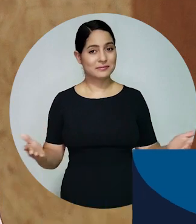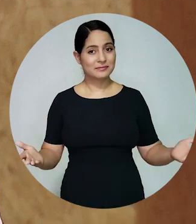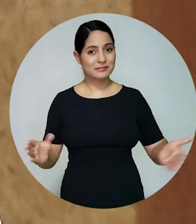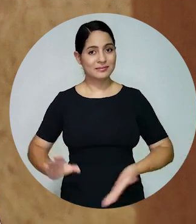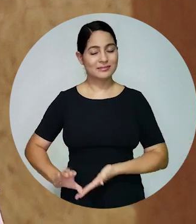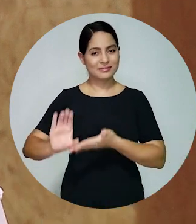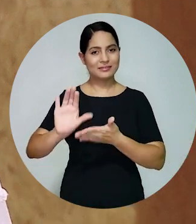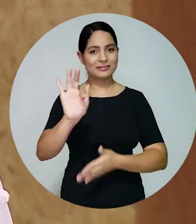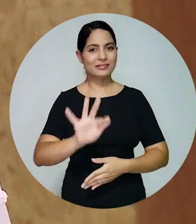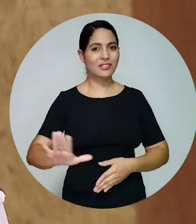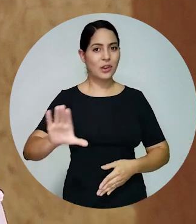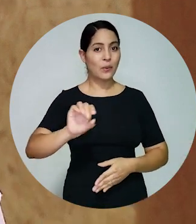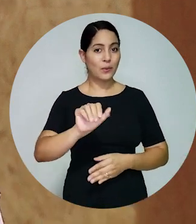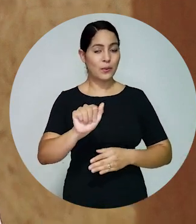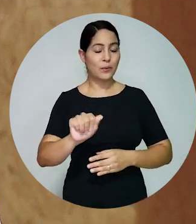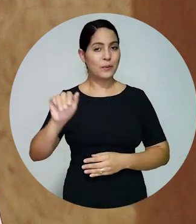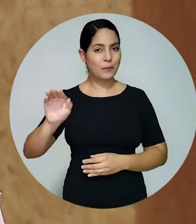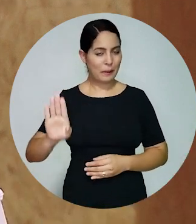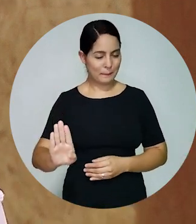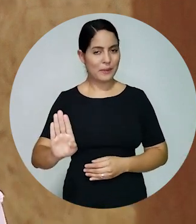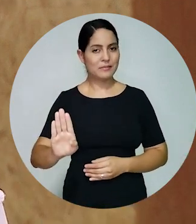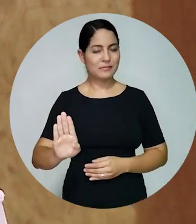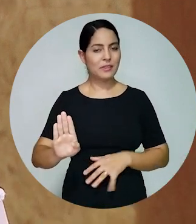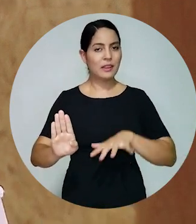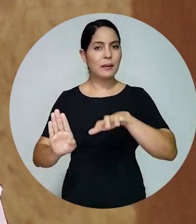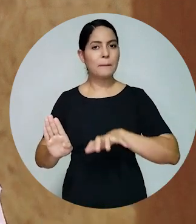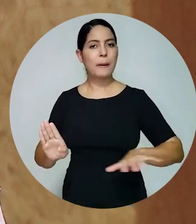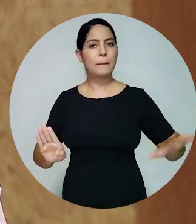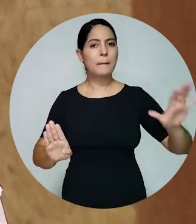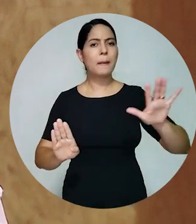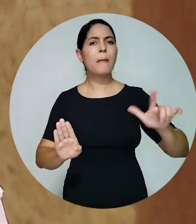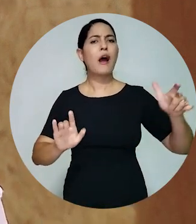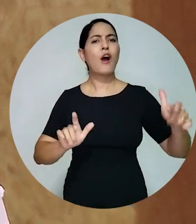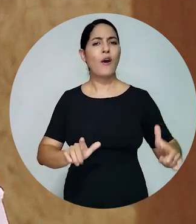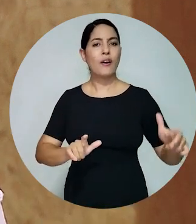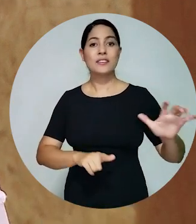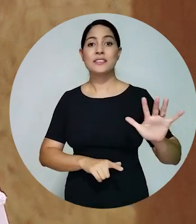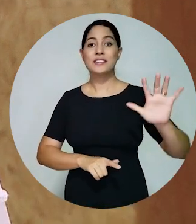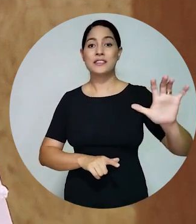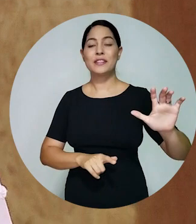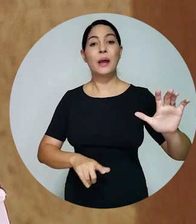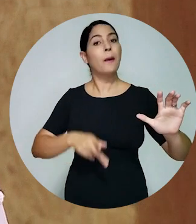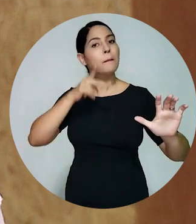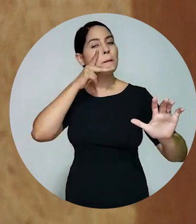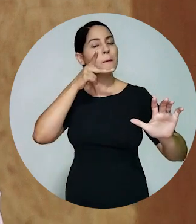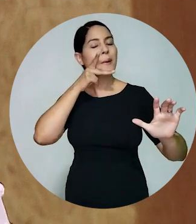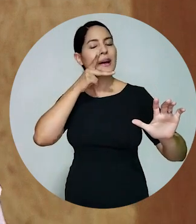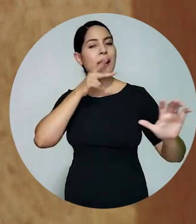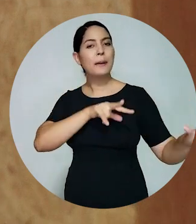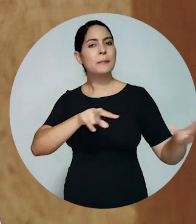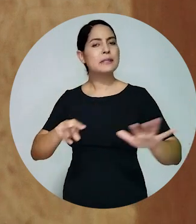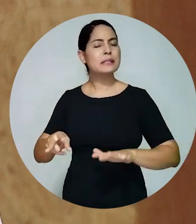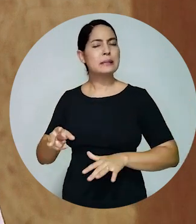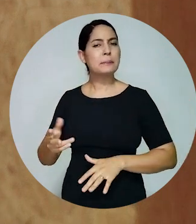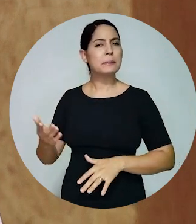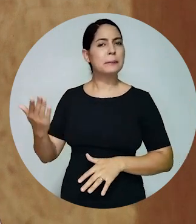O Conselho Federal da Ordem dos Advogados do Brasil e a seccional da OAB da Paraíba celebraram na última